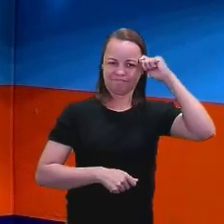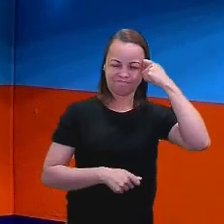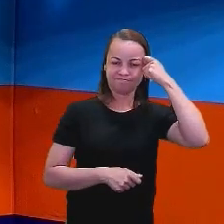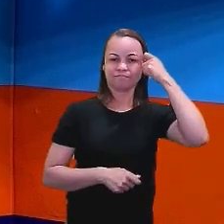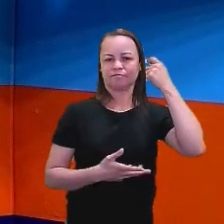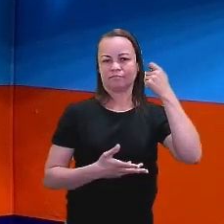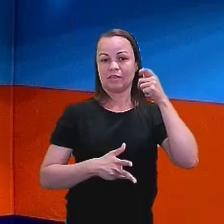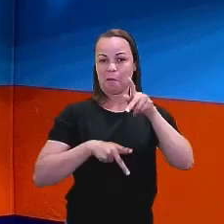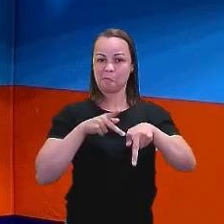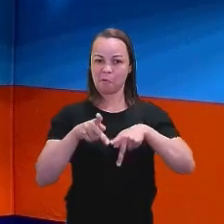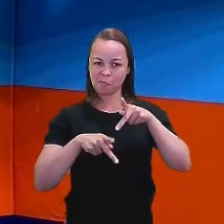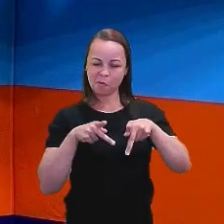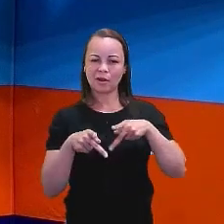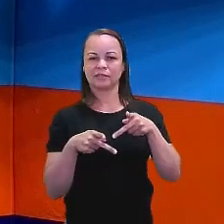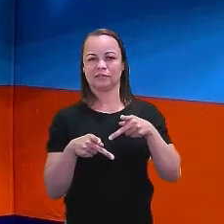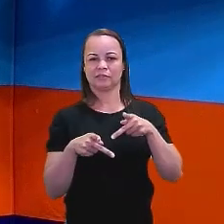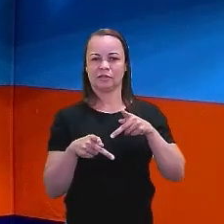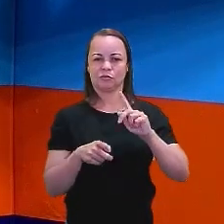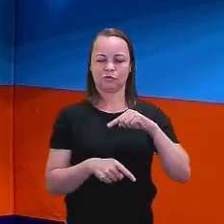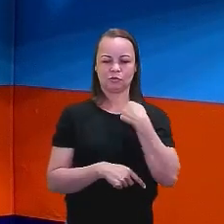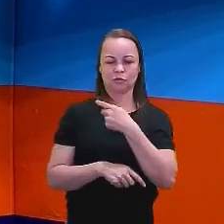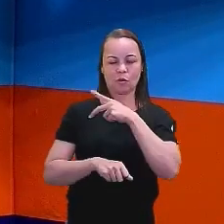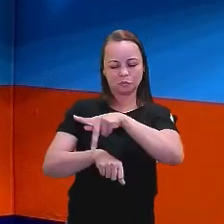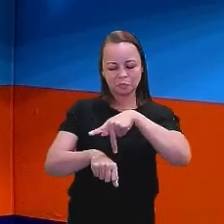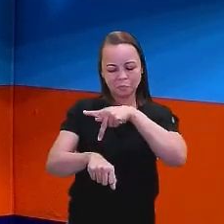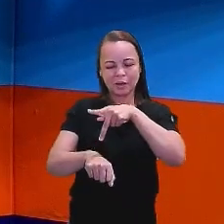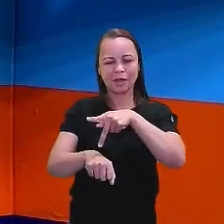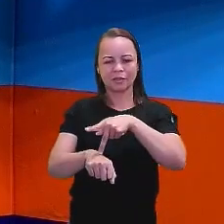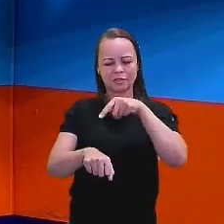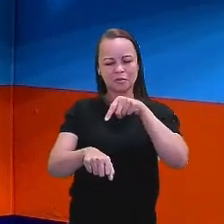a população no nosso país reconheça